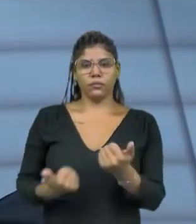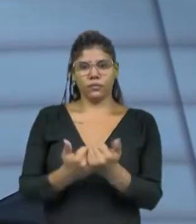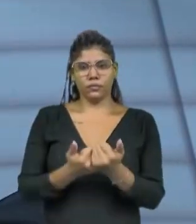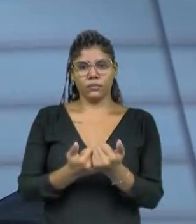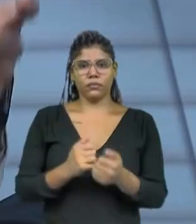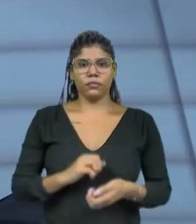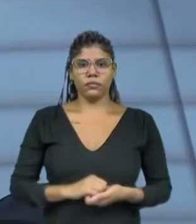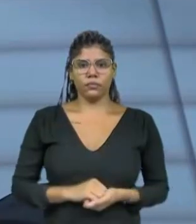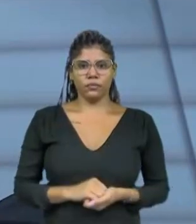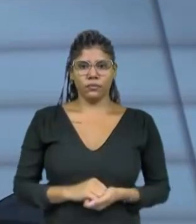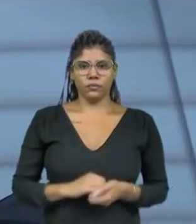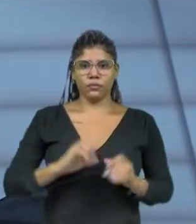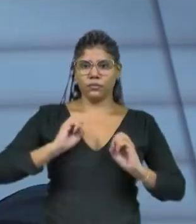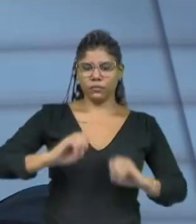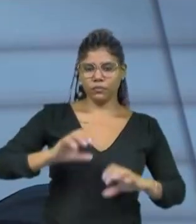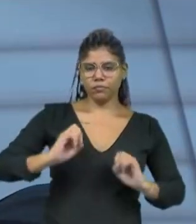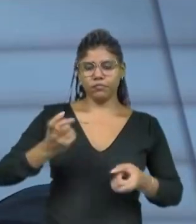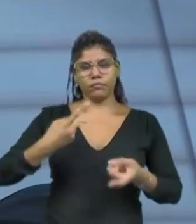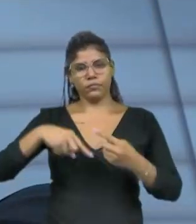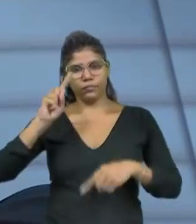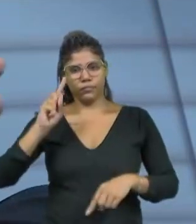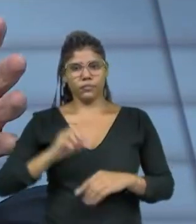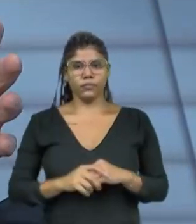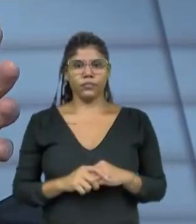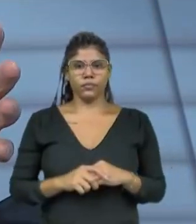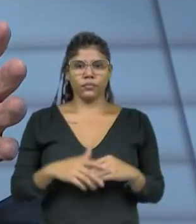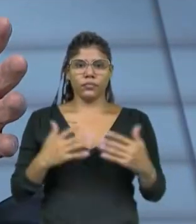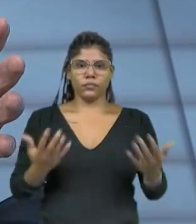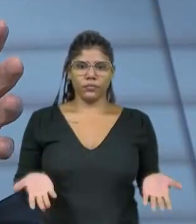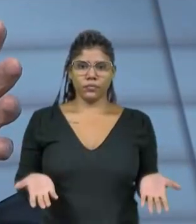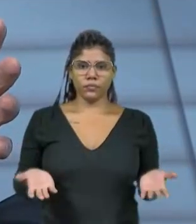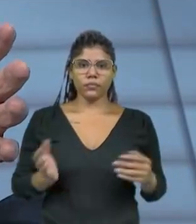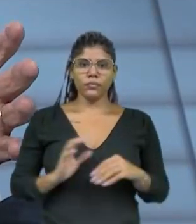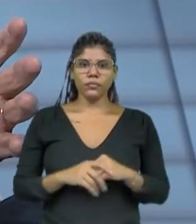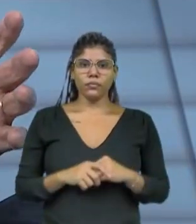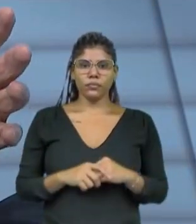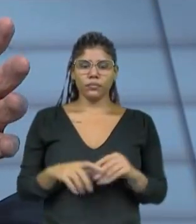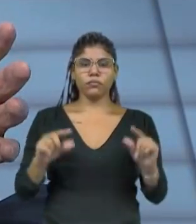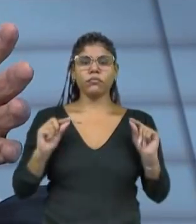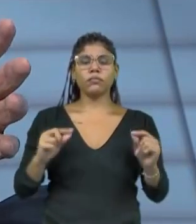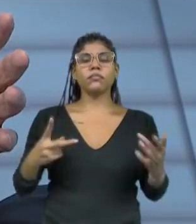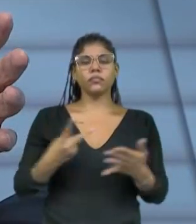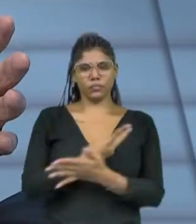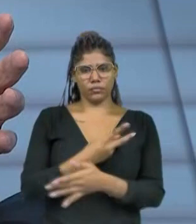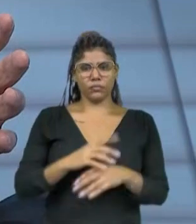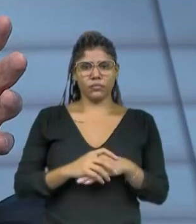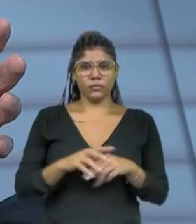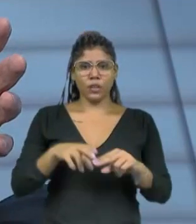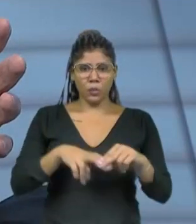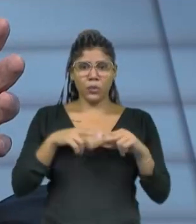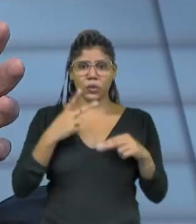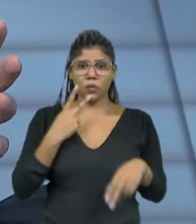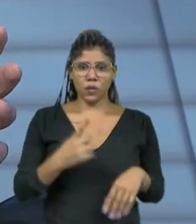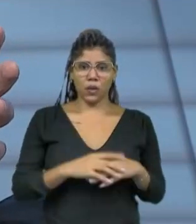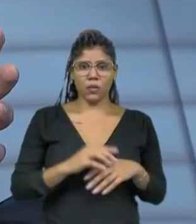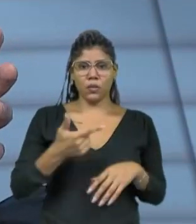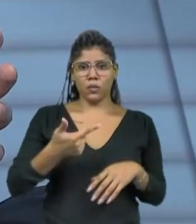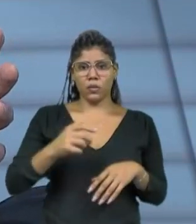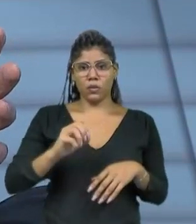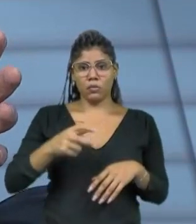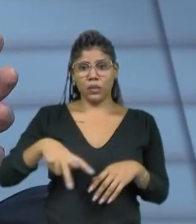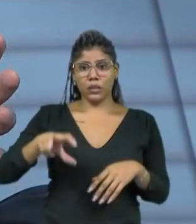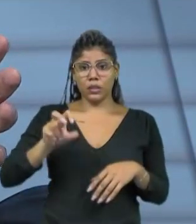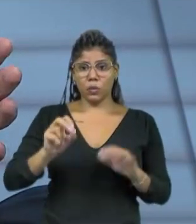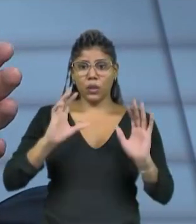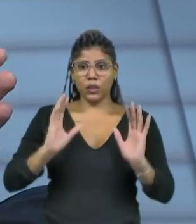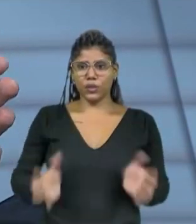feito, da educação, da inovação e tudo. Né? Então, o que aconteceu? Por isso que eu digo que o 2050 já está sendo rodado já há